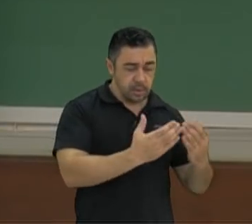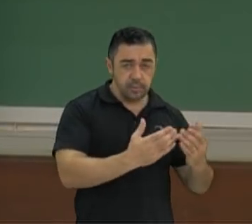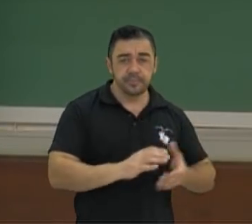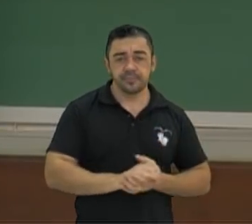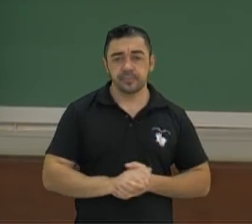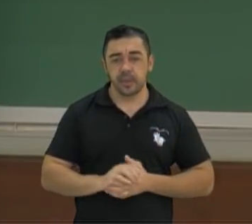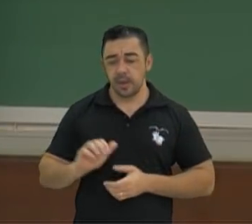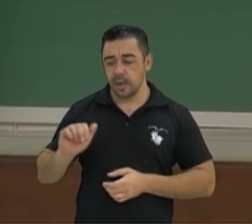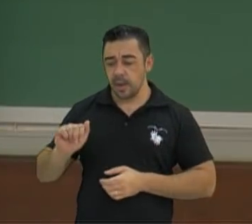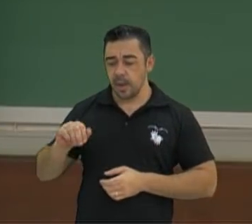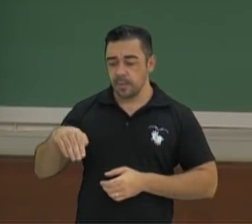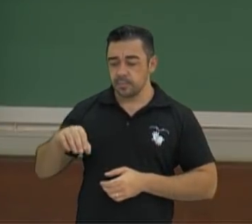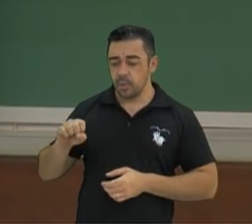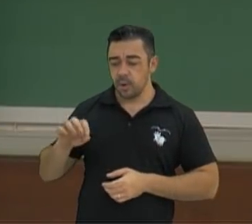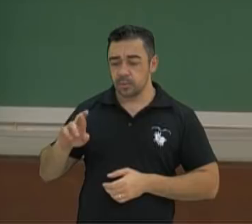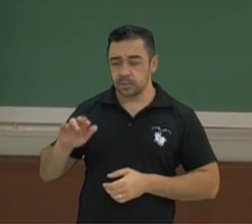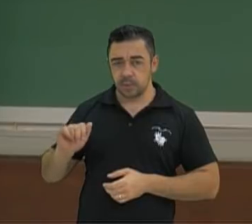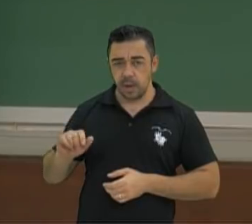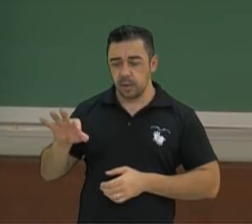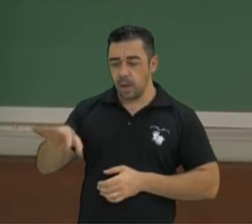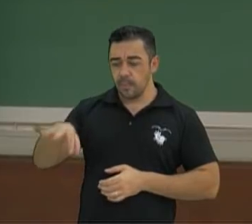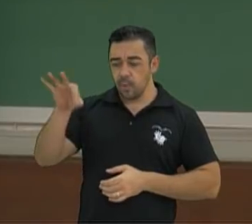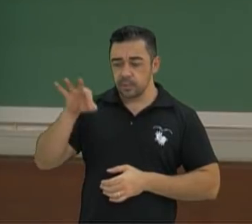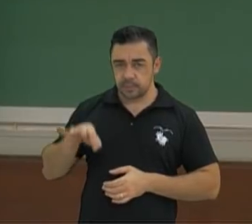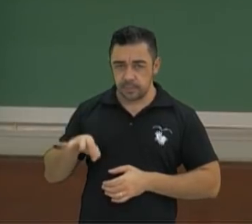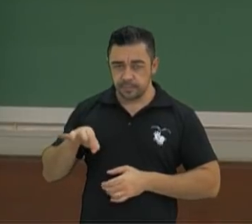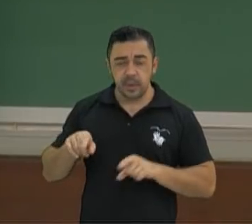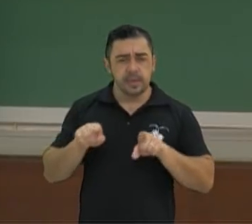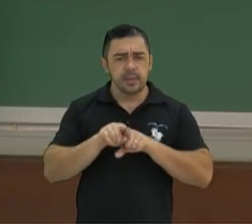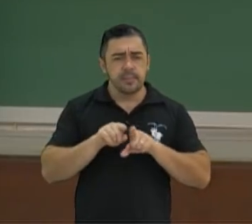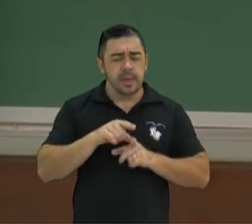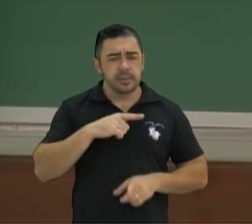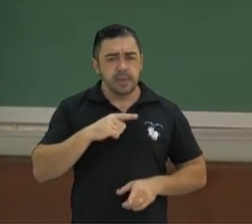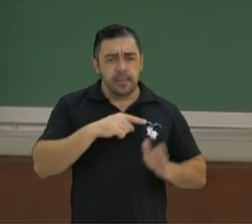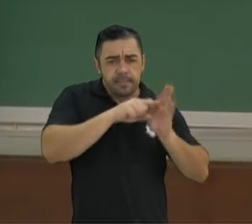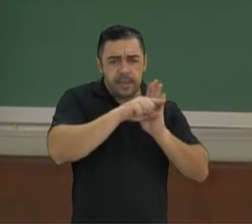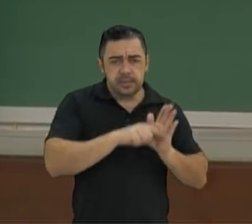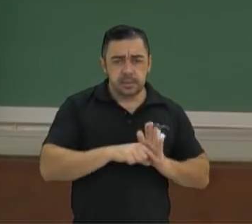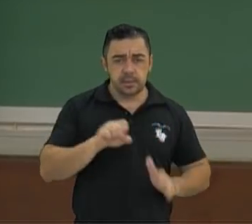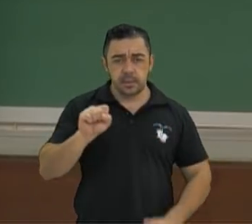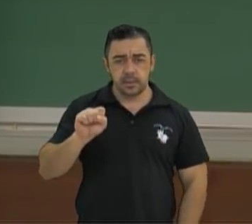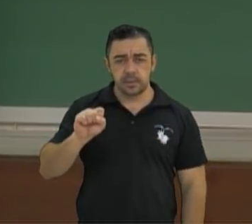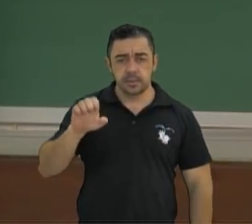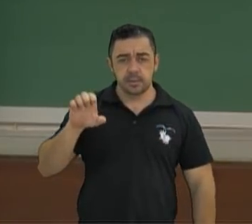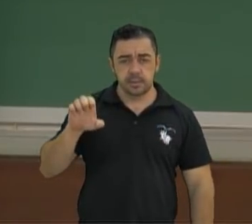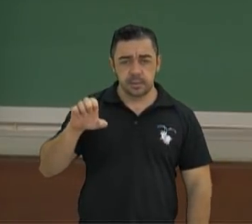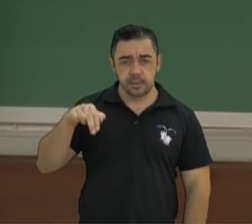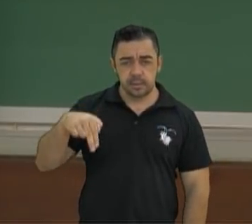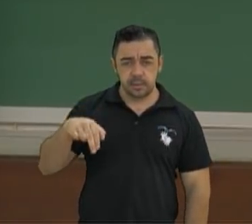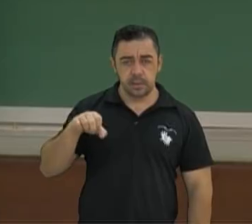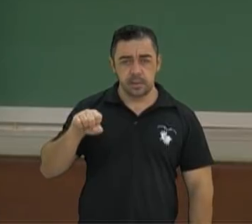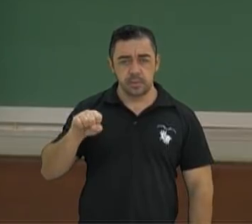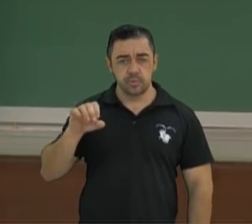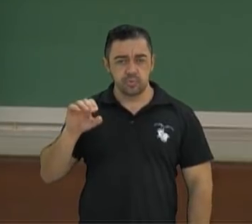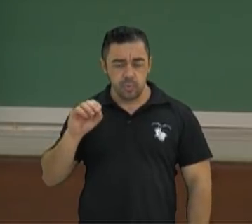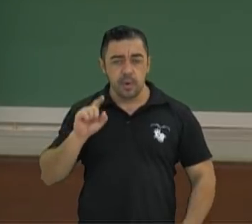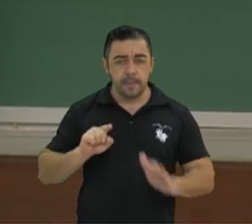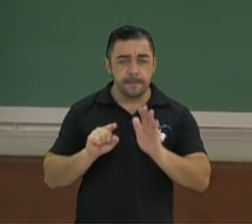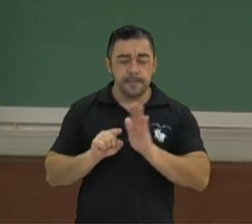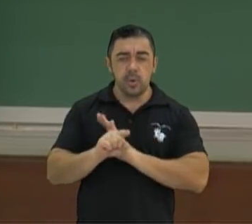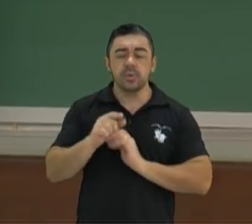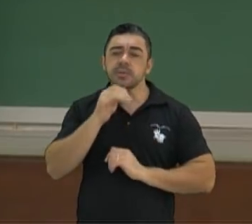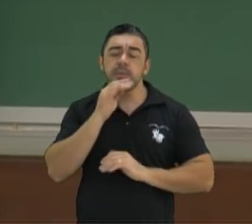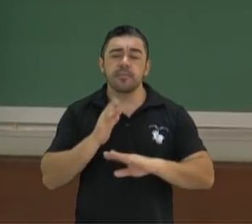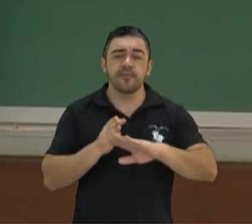utiliza muito é a pesquisa do censo. Lembra o que é a pesquisa do censo? Quando eles passam lá na sua casa, por